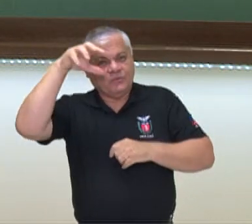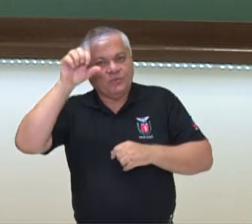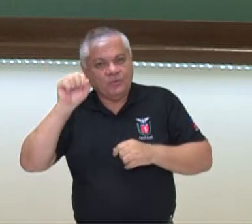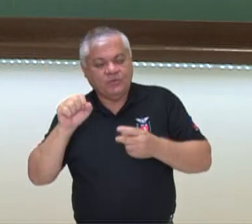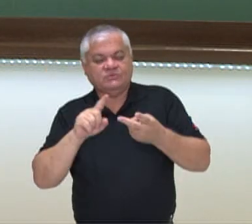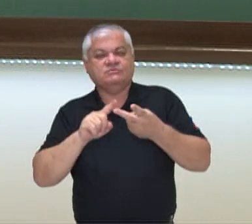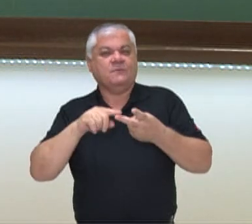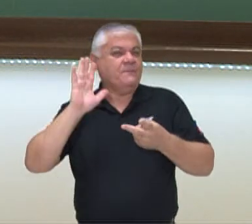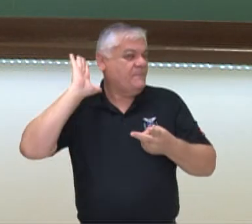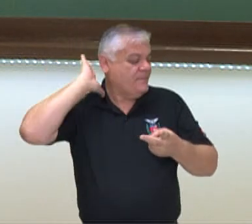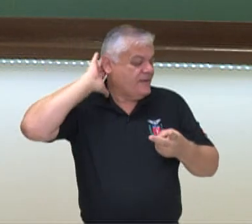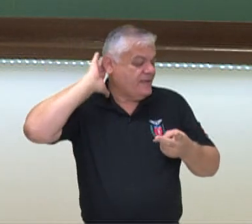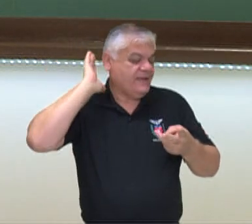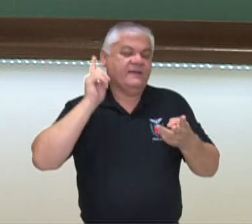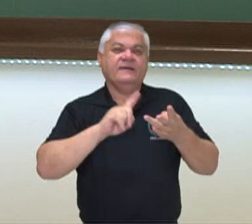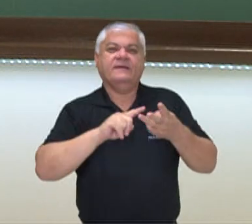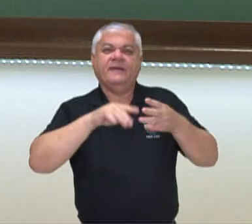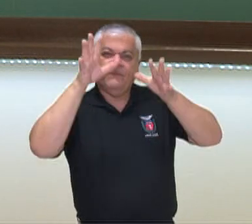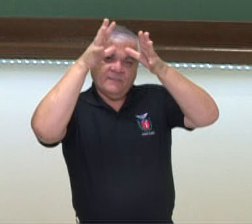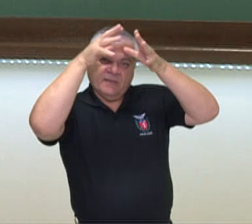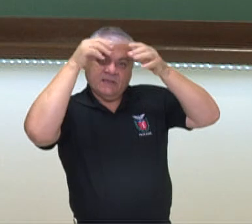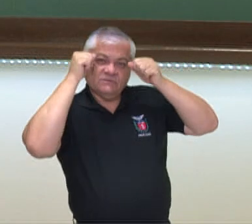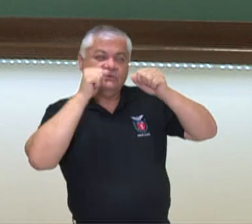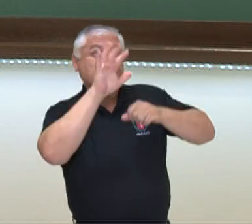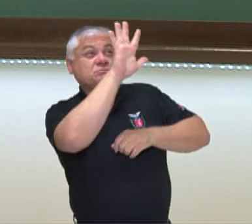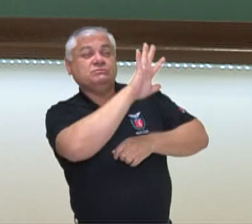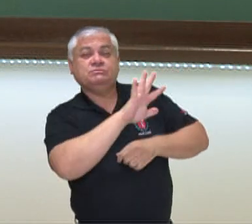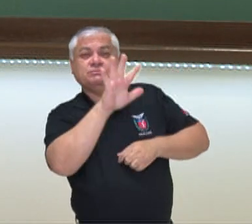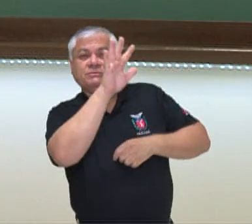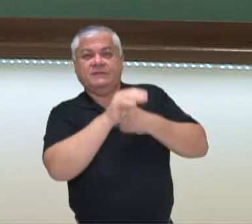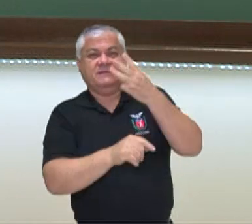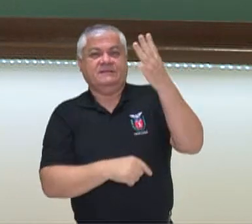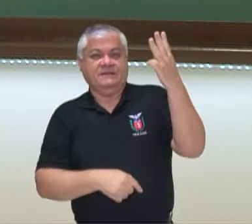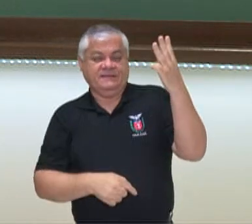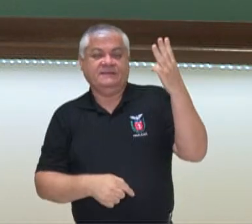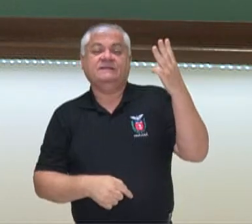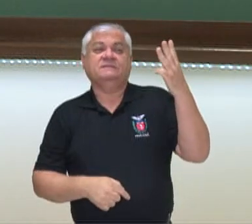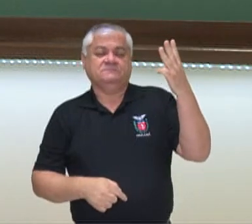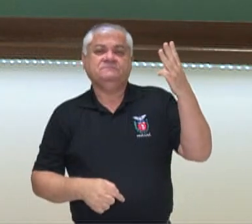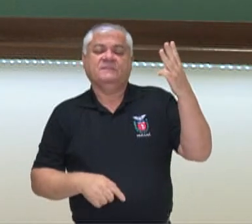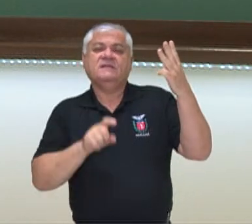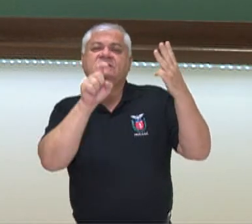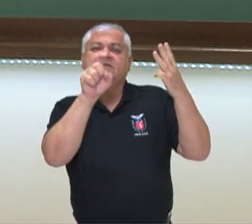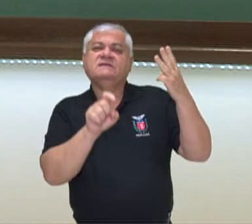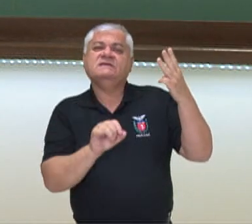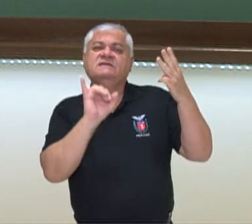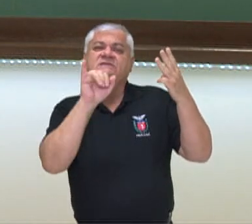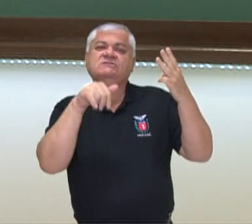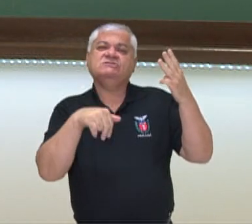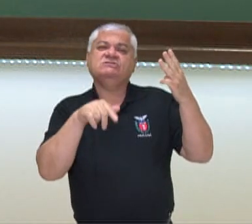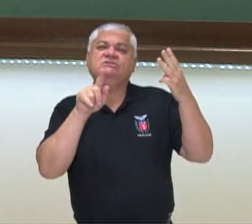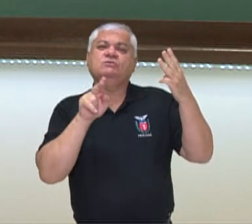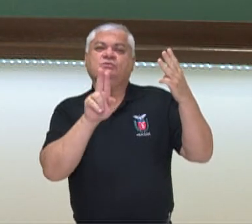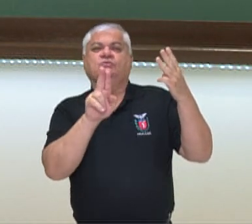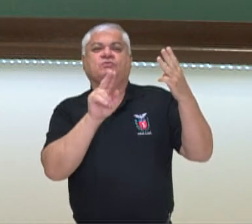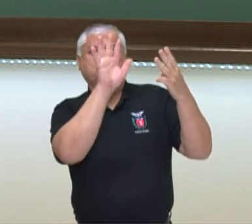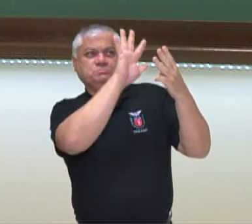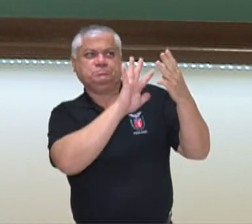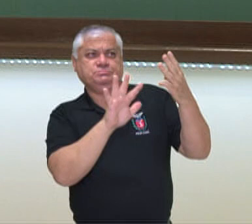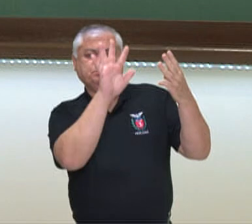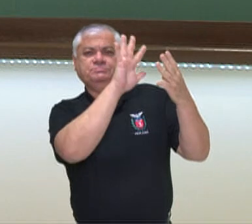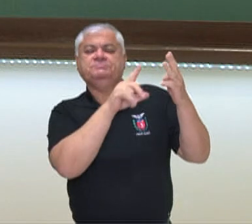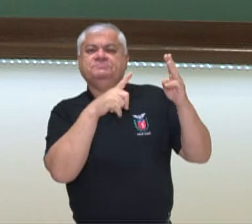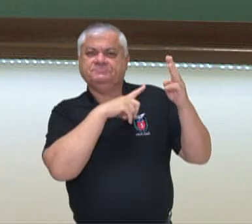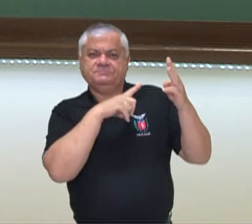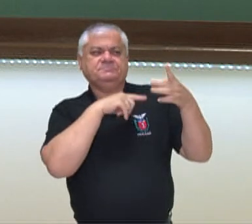do Pará e do estado do Amazonas, né? É o Parque Nacional do Xingu. Então, dentro do Parque Nacional do